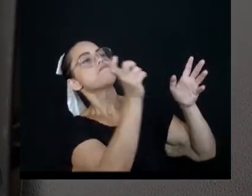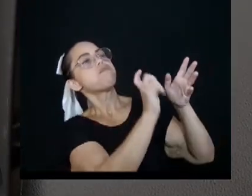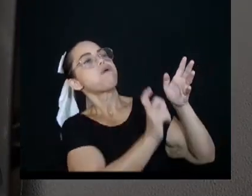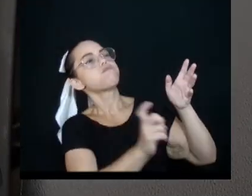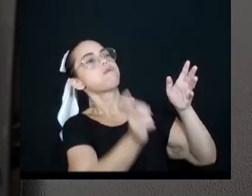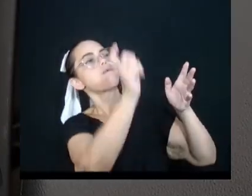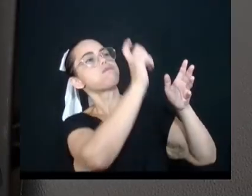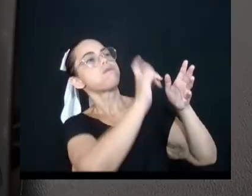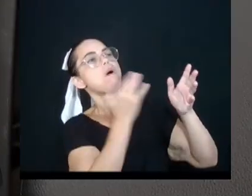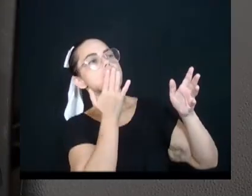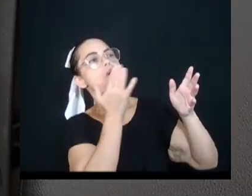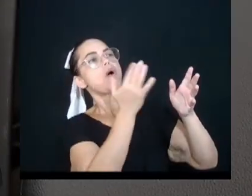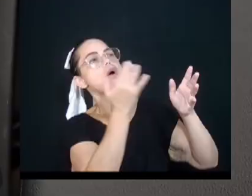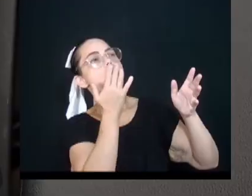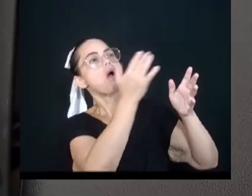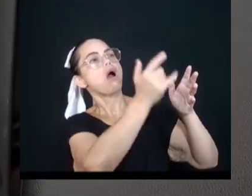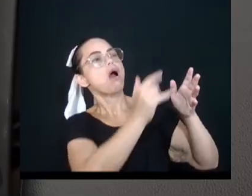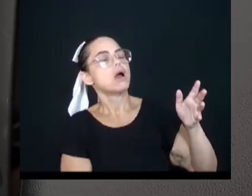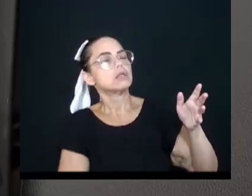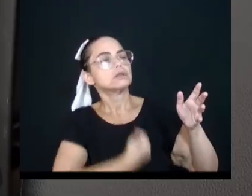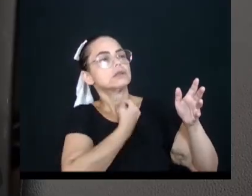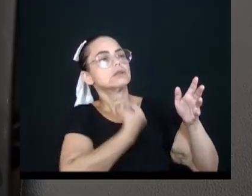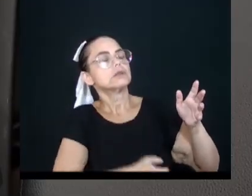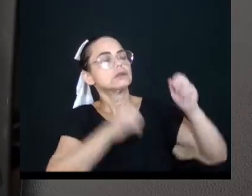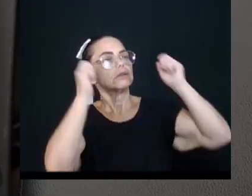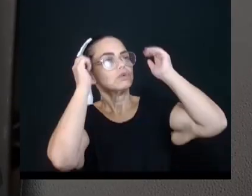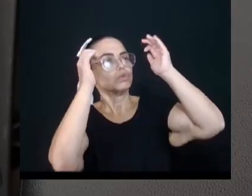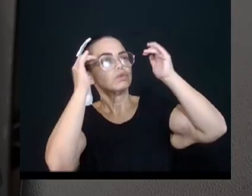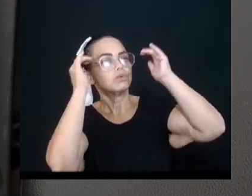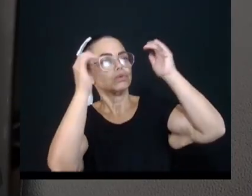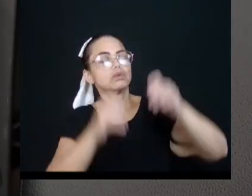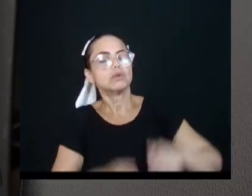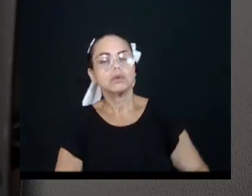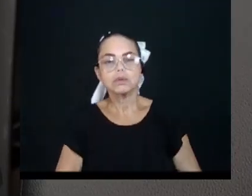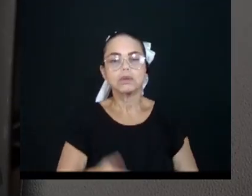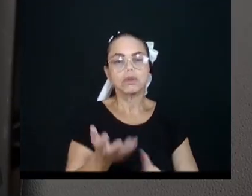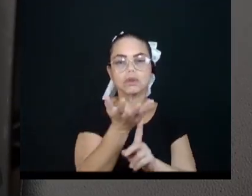colorindo, trazendo vida, reflexão. A arte ajuda